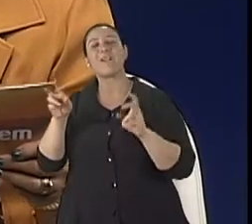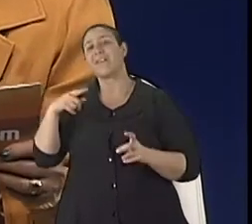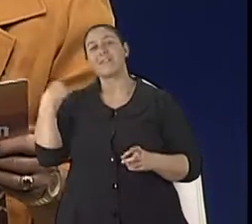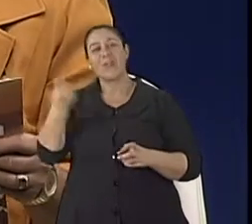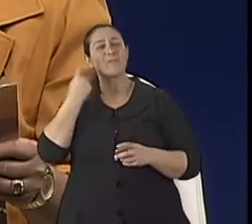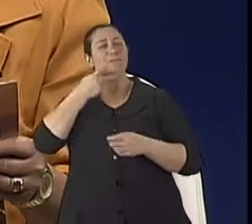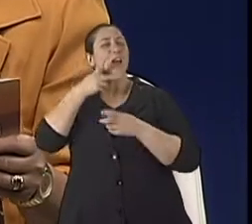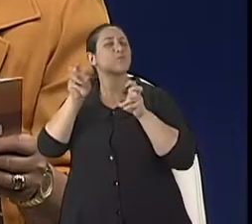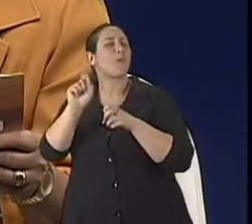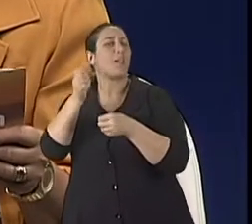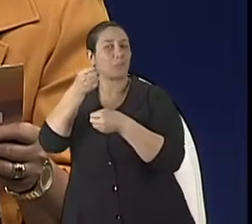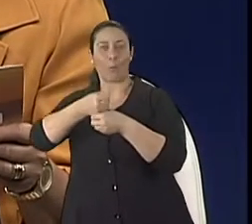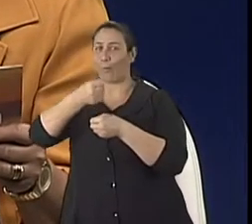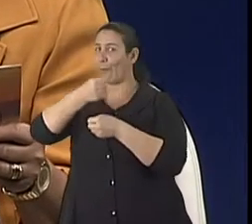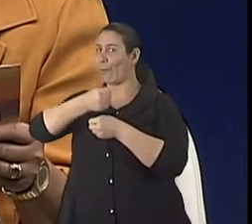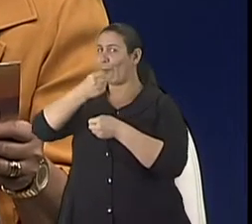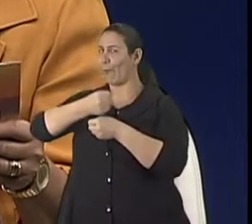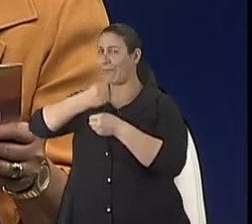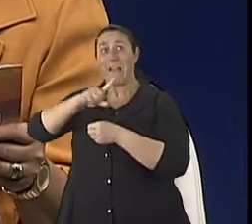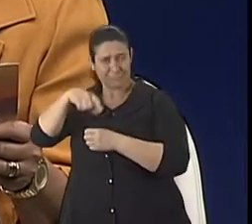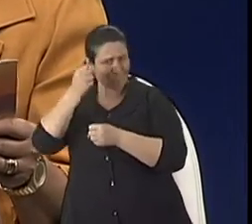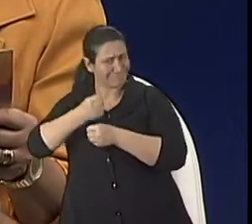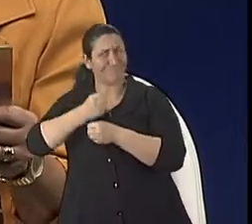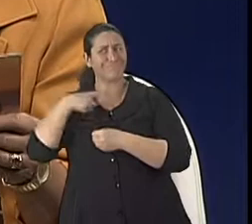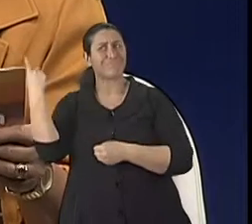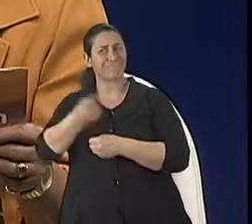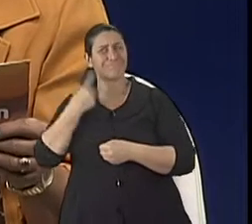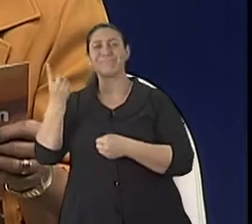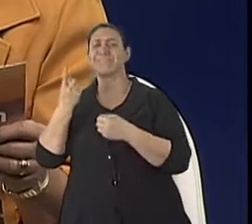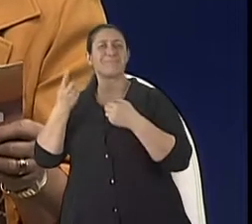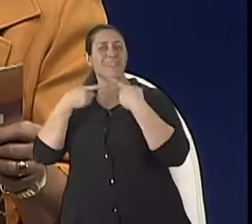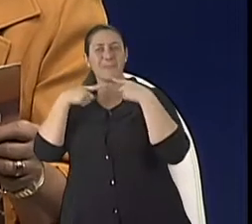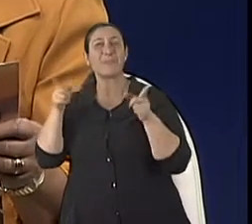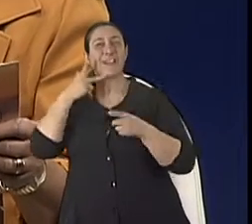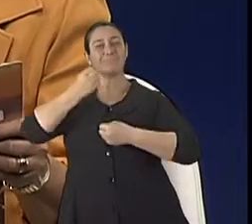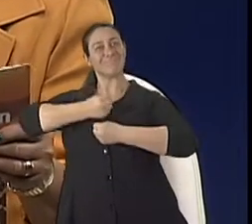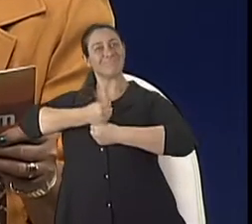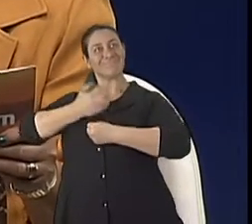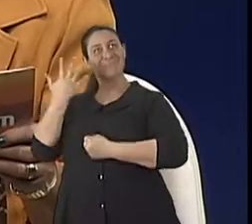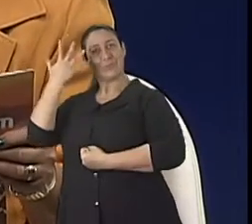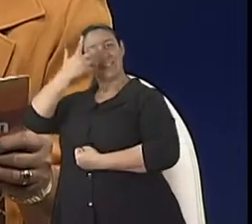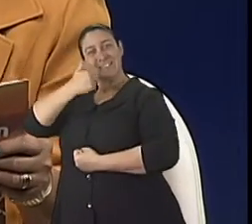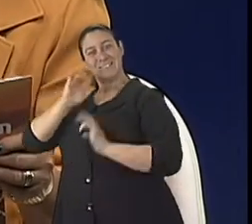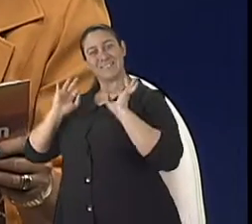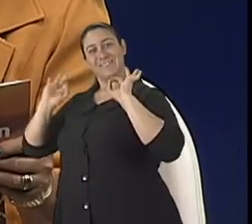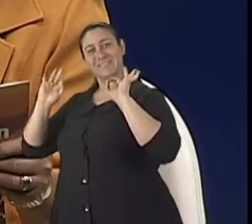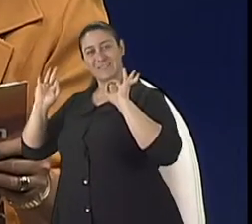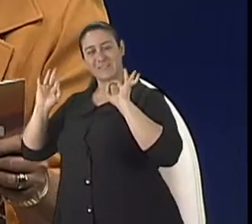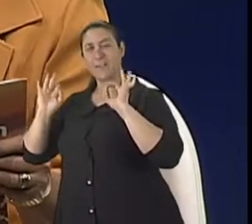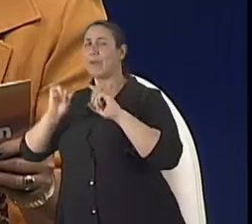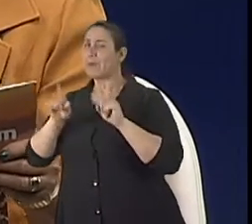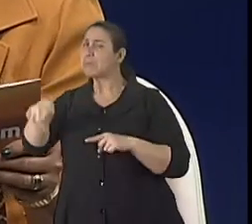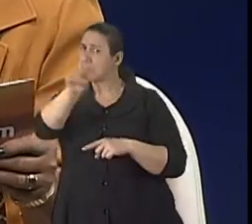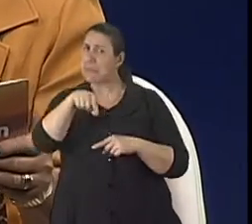né é realmente aquilo que nos deixa sem bonitos e interessantes e elegantes pois é mas a sua crítica sugestão